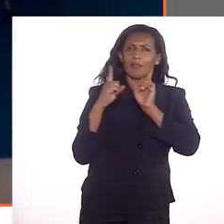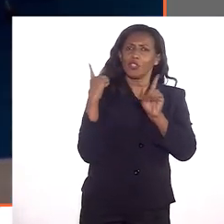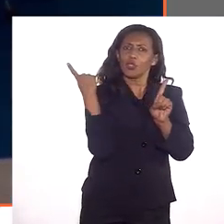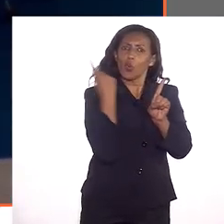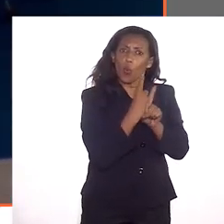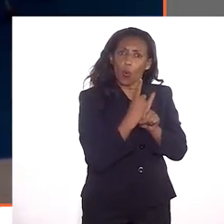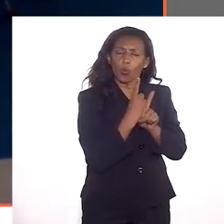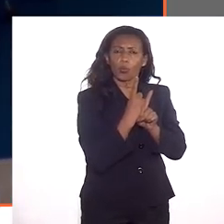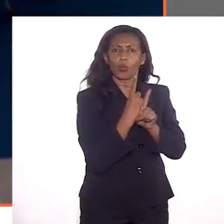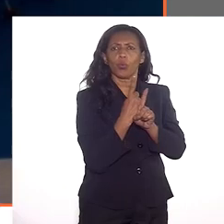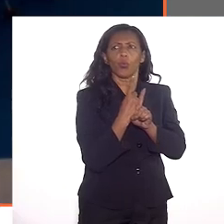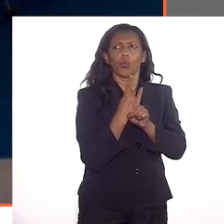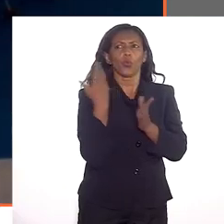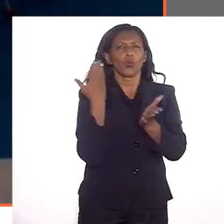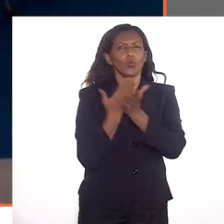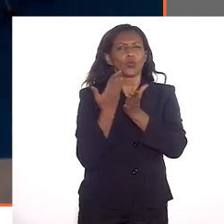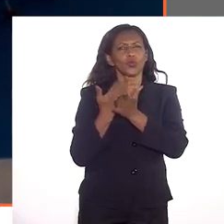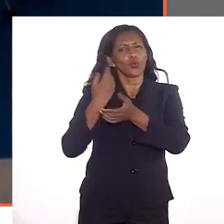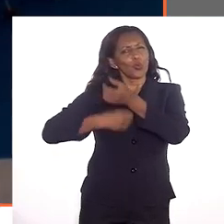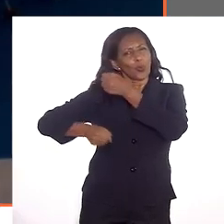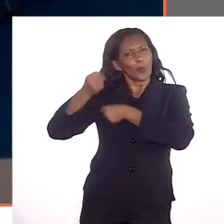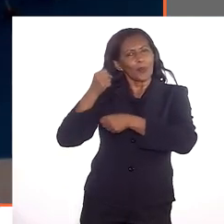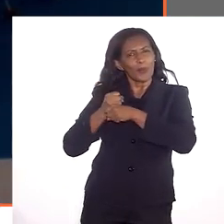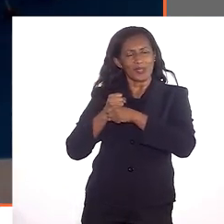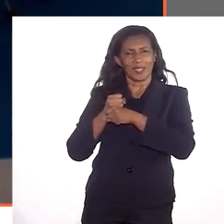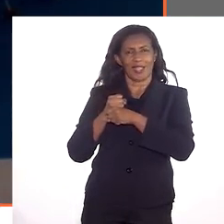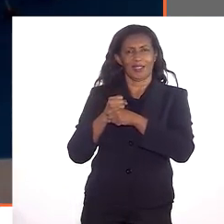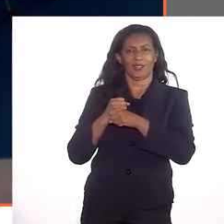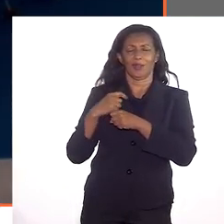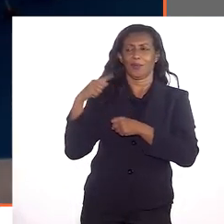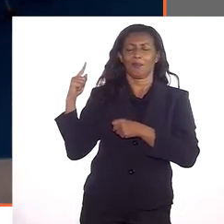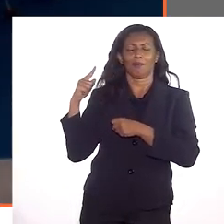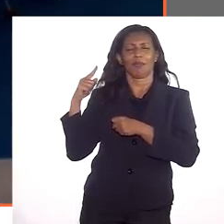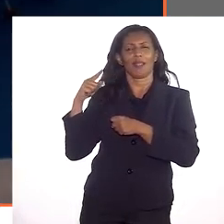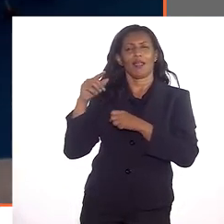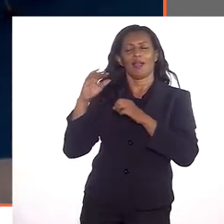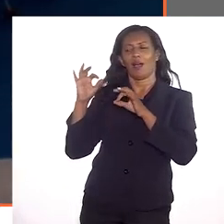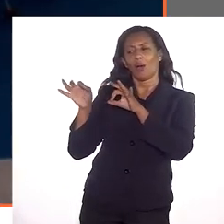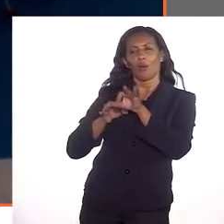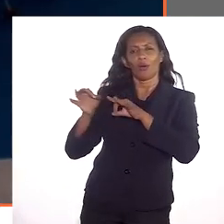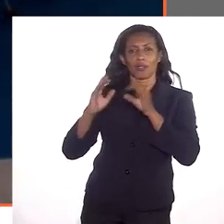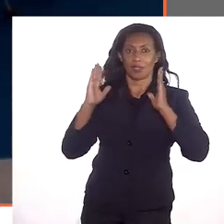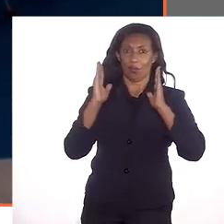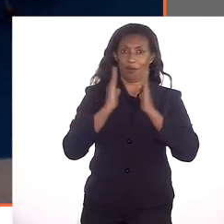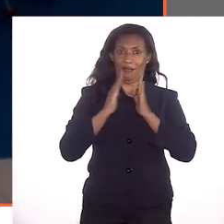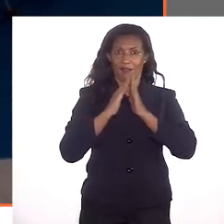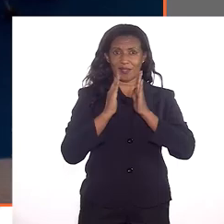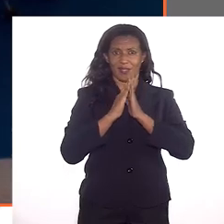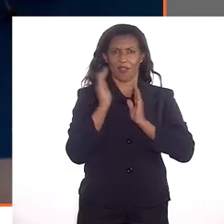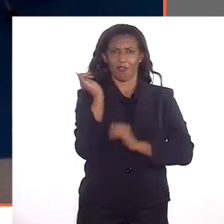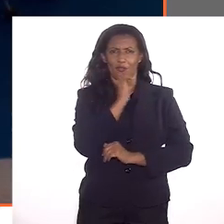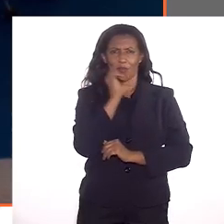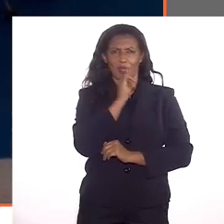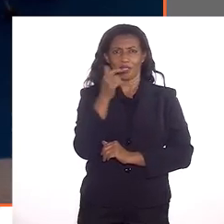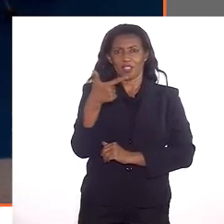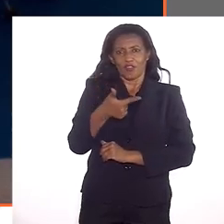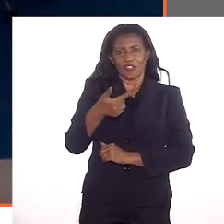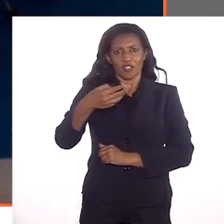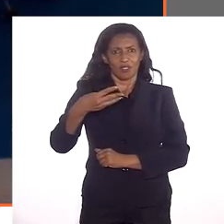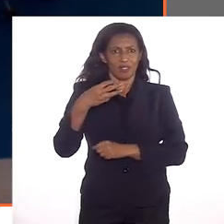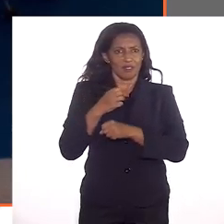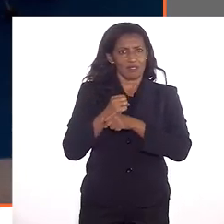encontro exatamente com um estudo, né, produzido ano passado, foi divulgado esse estudo pela organização Casa Fluminense, que apontava uma diferença de